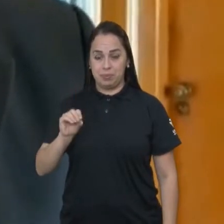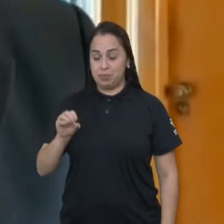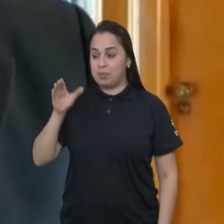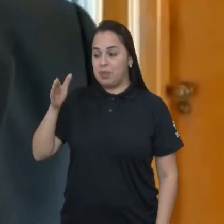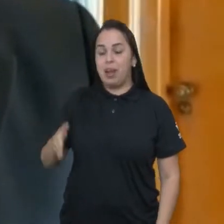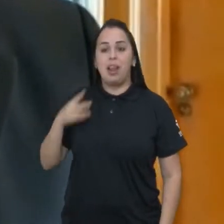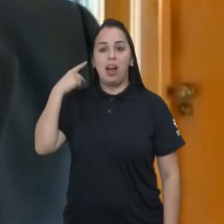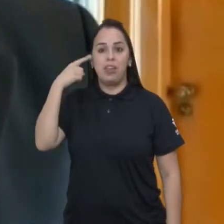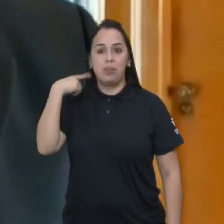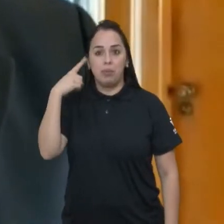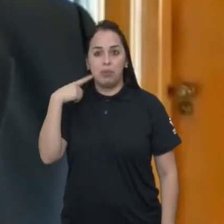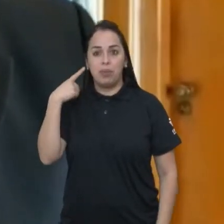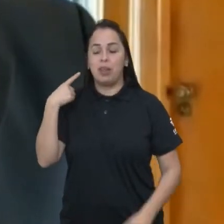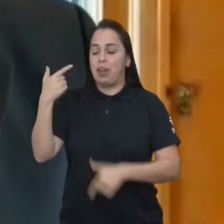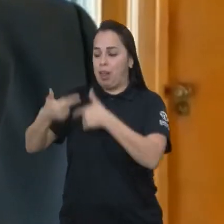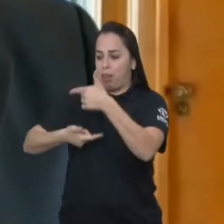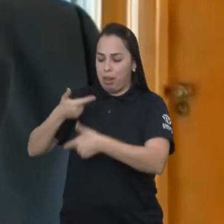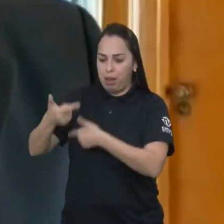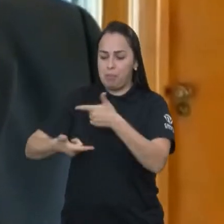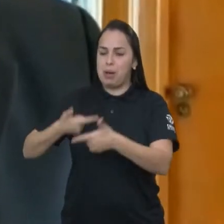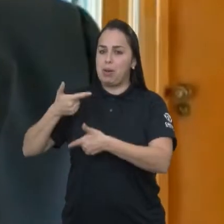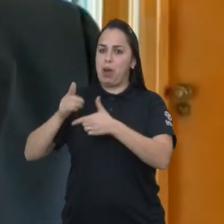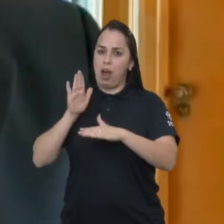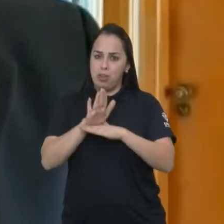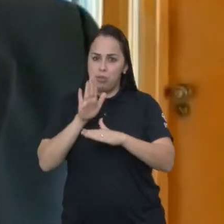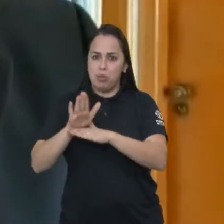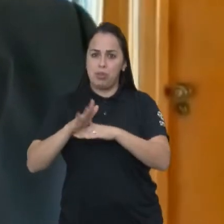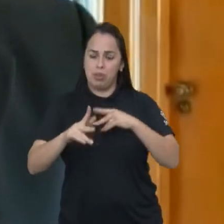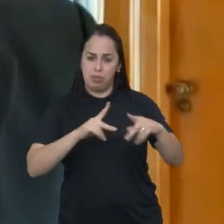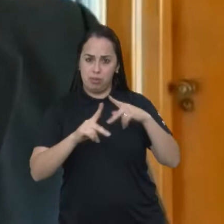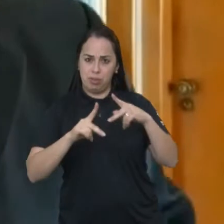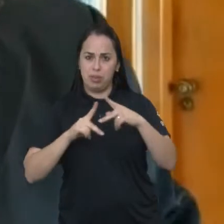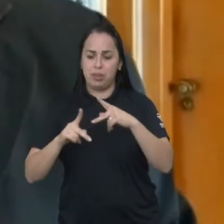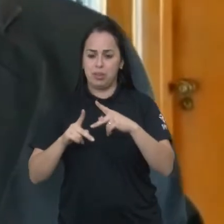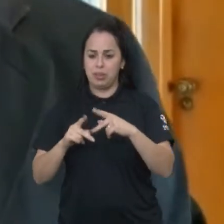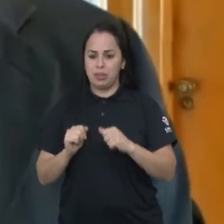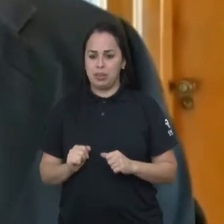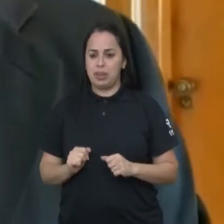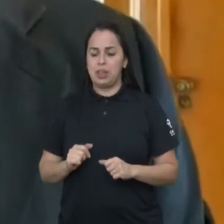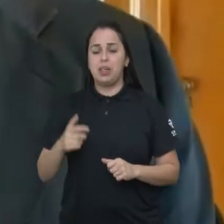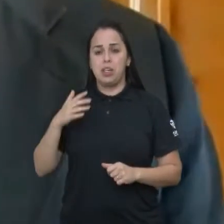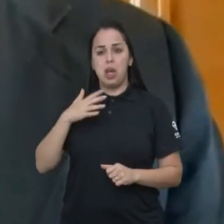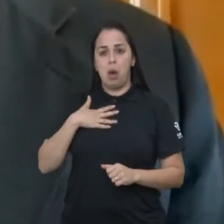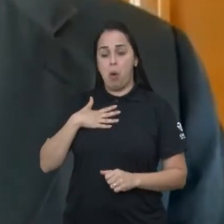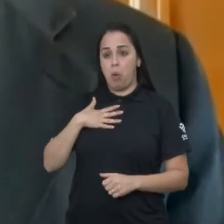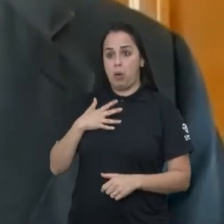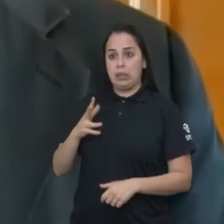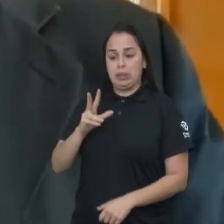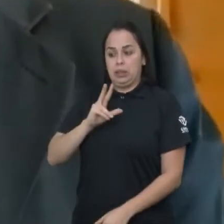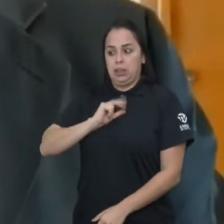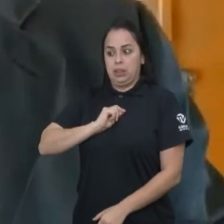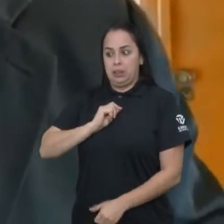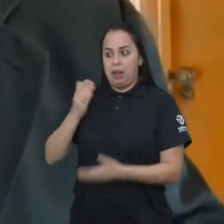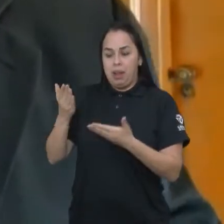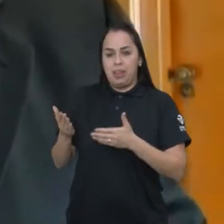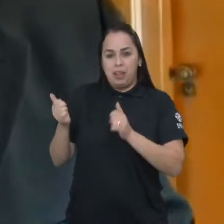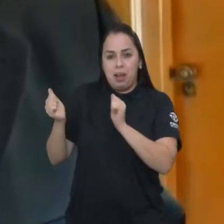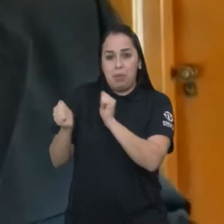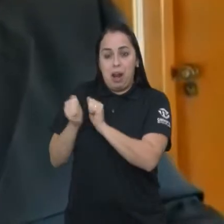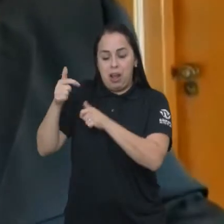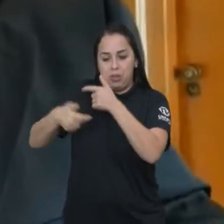notável, trabalhou muito por São José dos Campos. Eu tive a honra de trabalhar com o Dr.